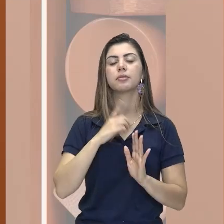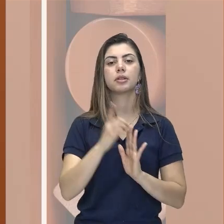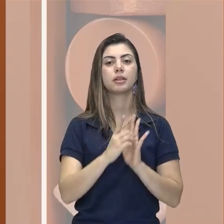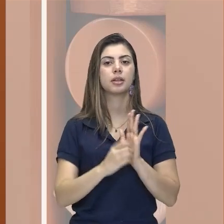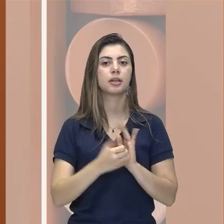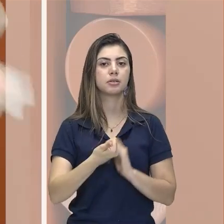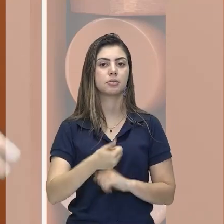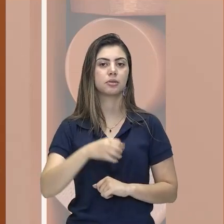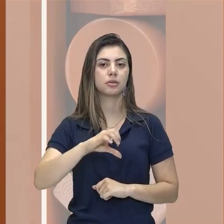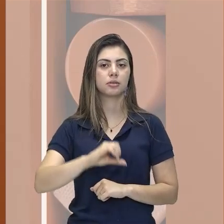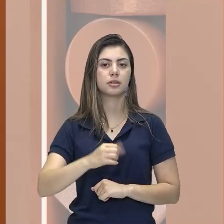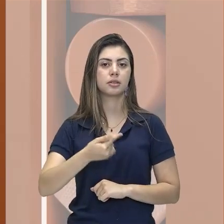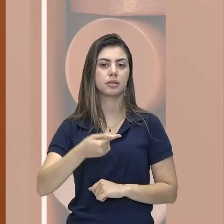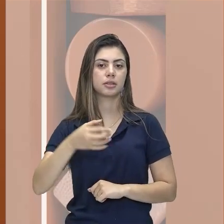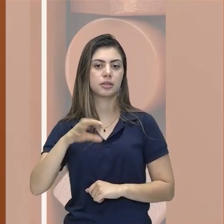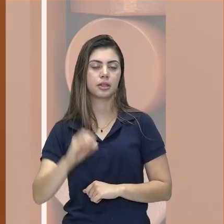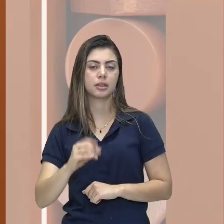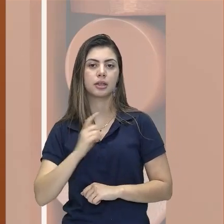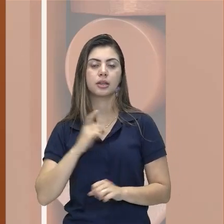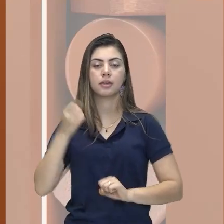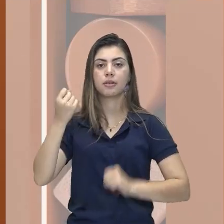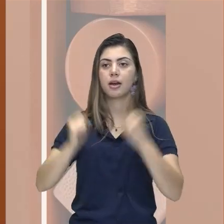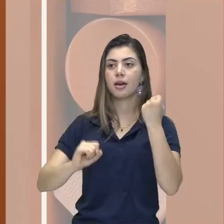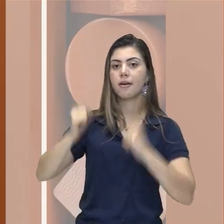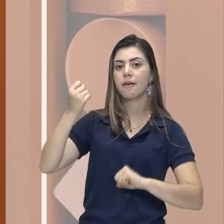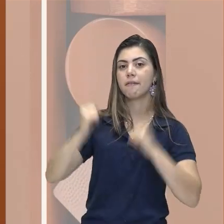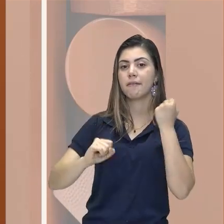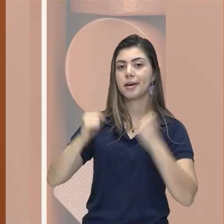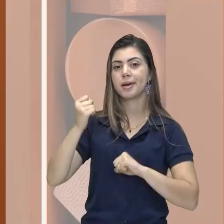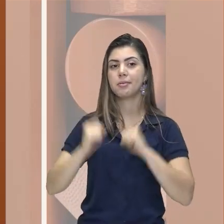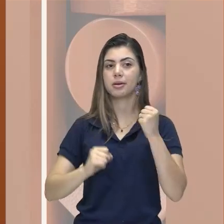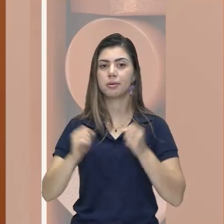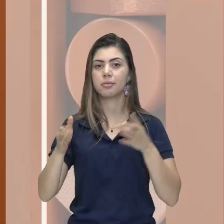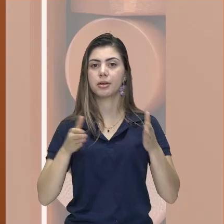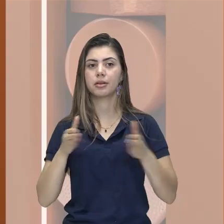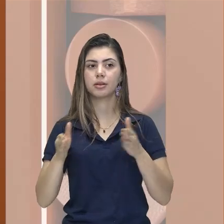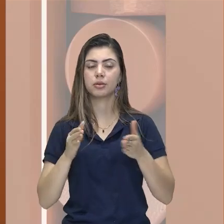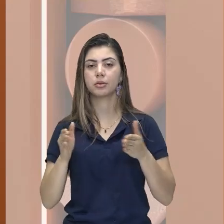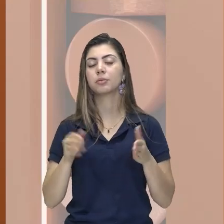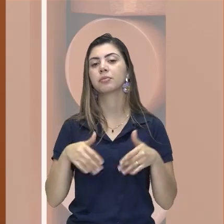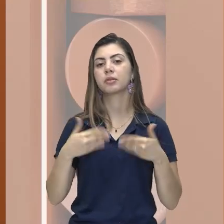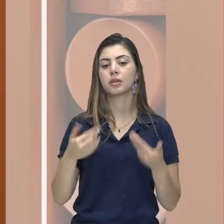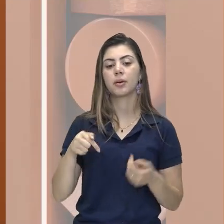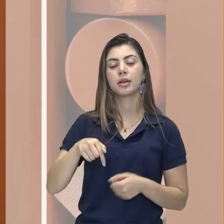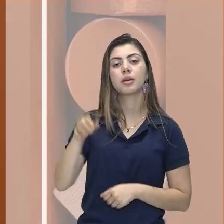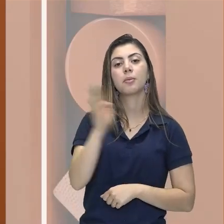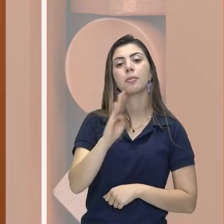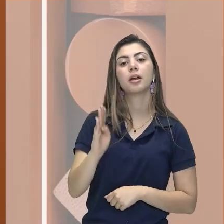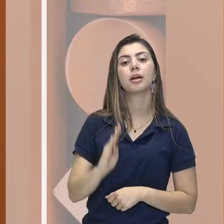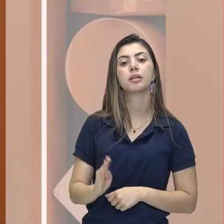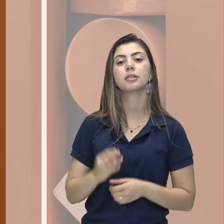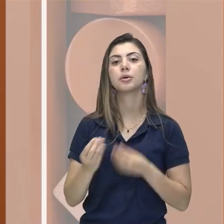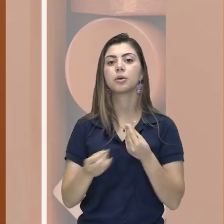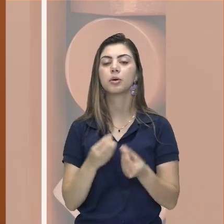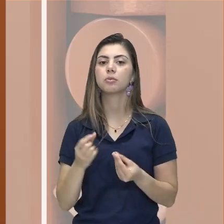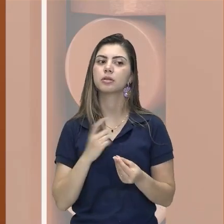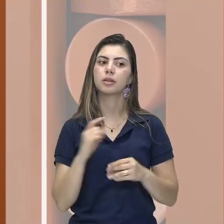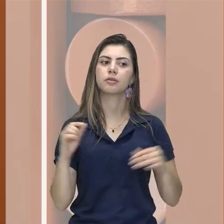1970, com o avanço da industrialização, o Brasil ele passa, né, a ser um país